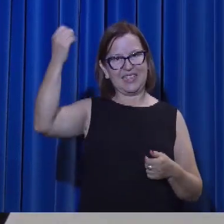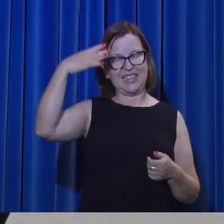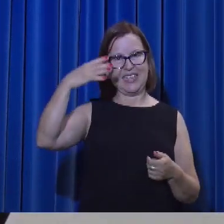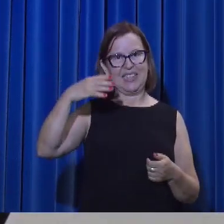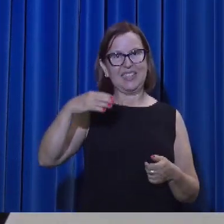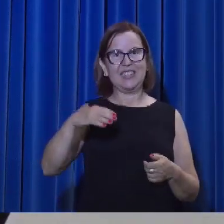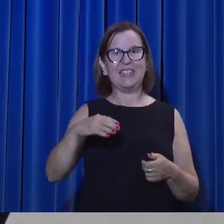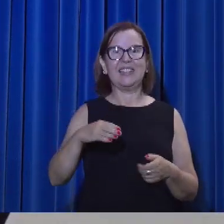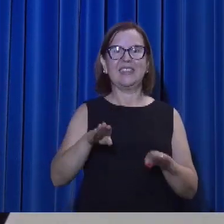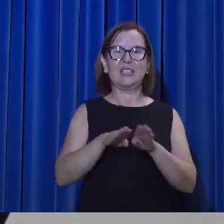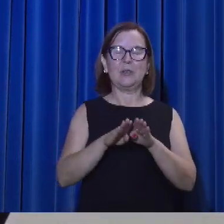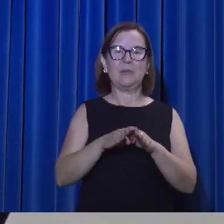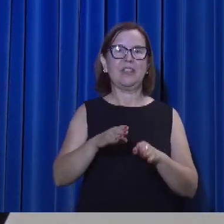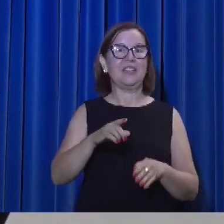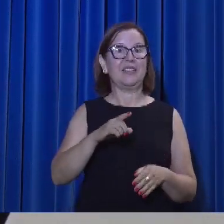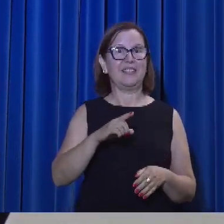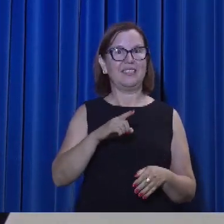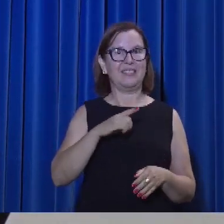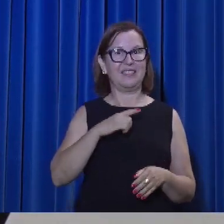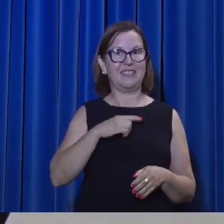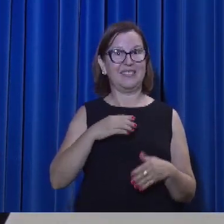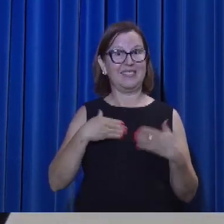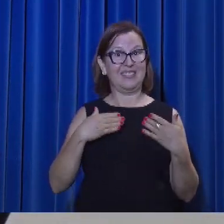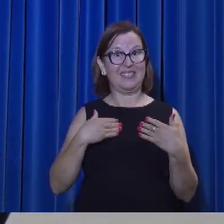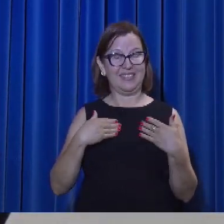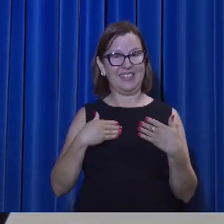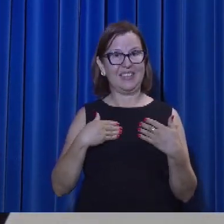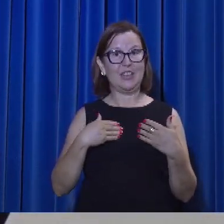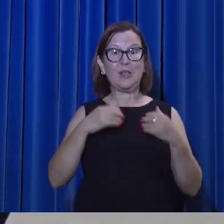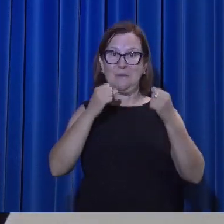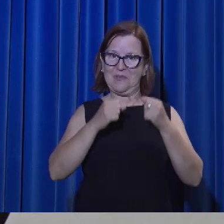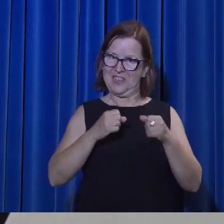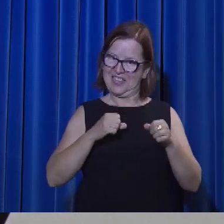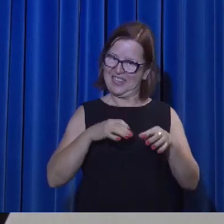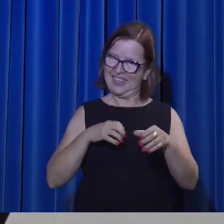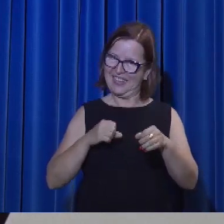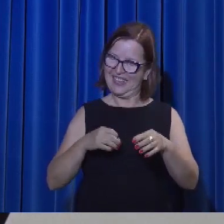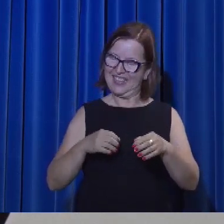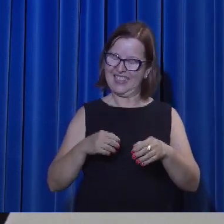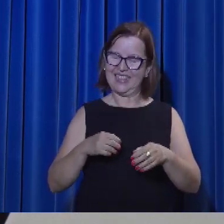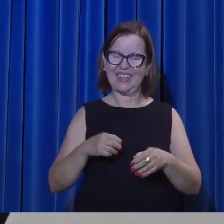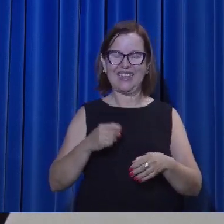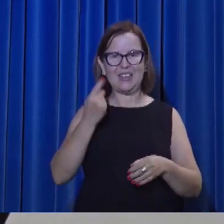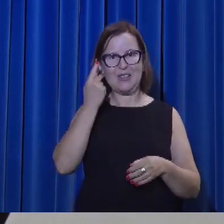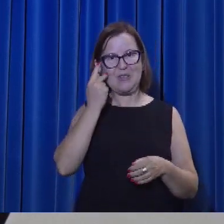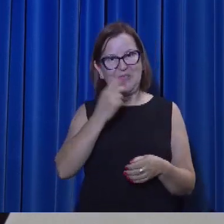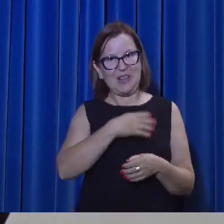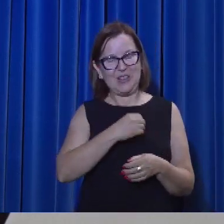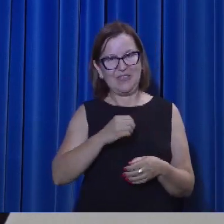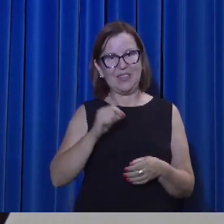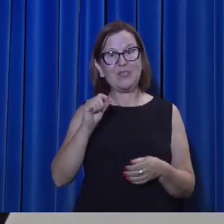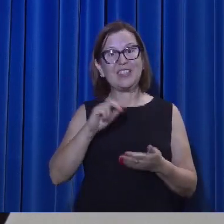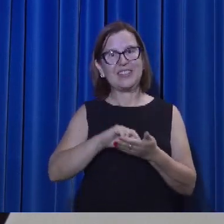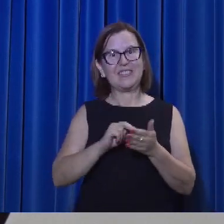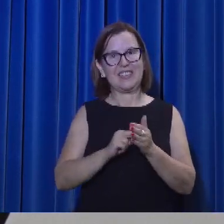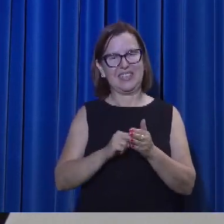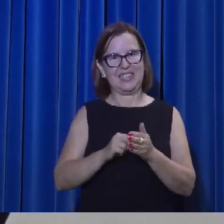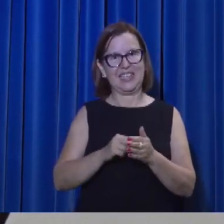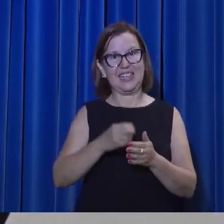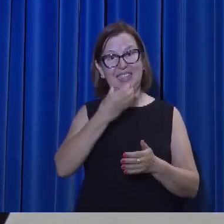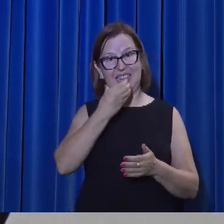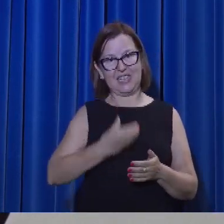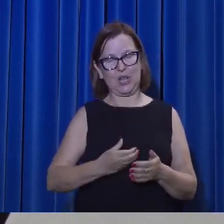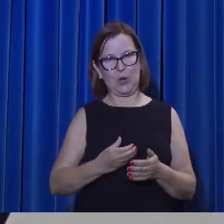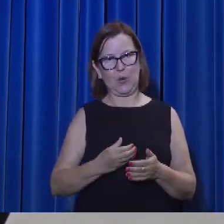privilégio de sempre ensinar para os meus filhos o que é o Natal. E nós em casa não temos TV.